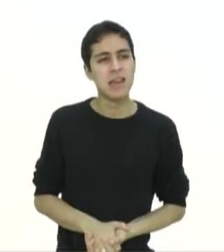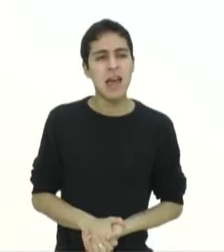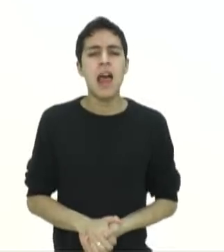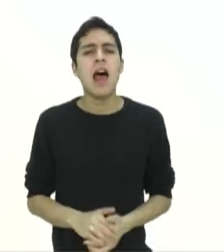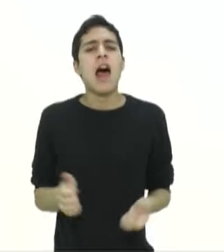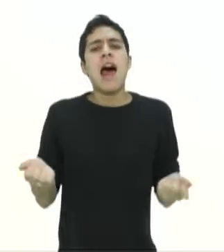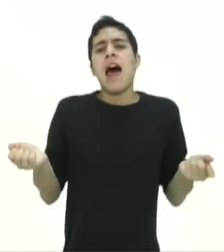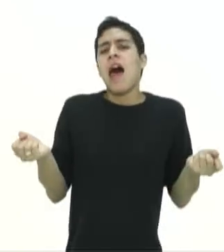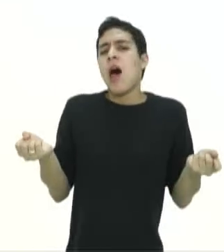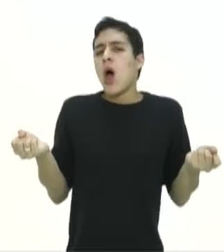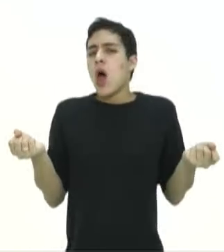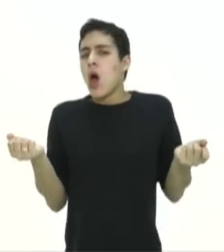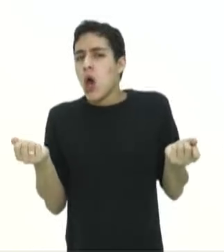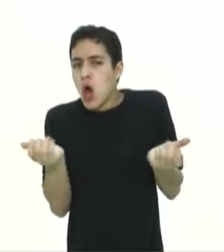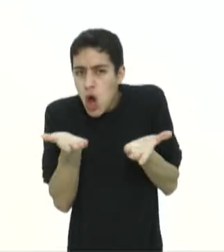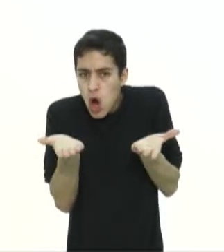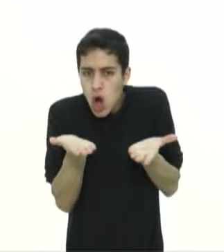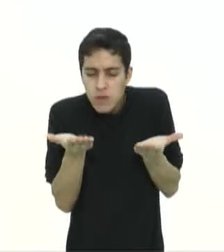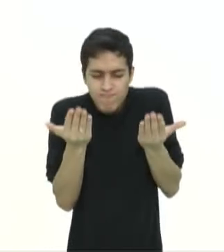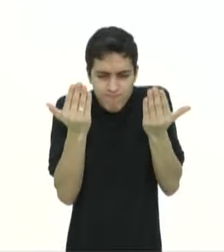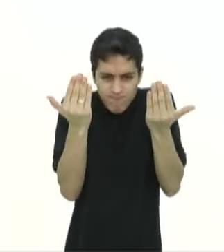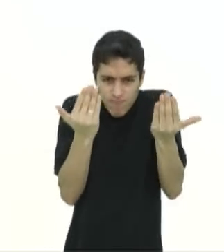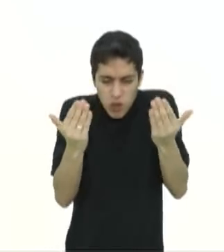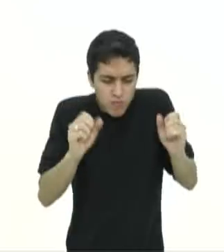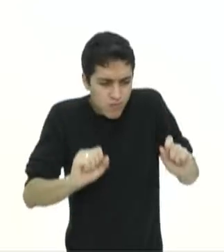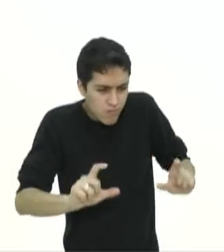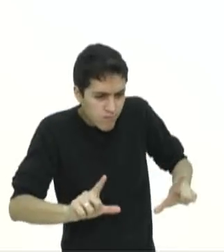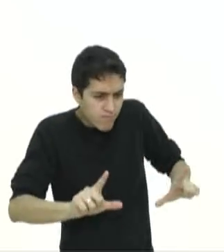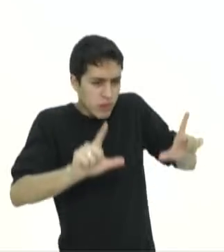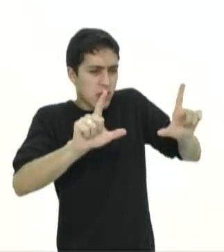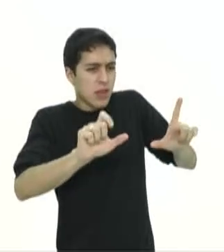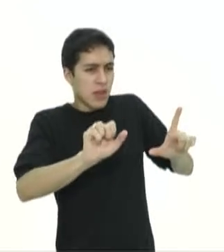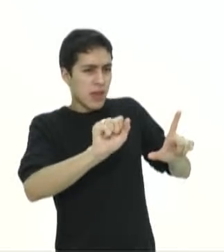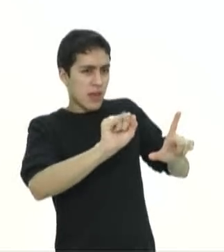vamos analisar aqui essa imagem. Olha só,